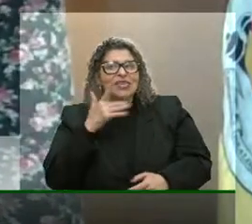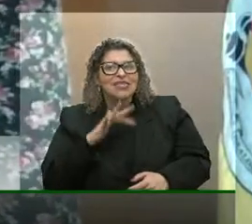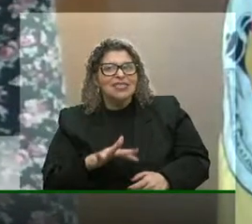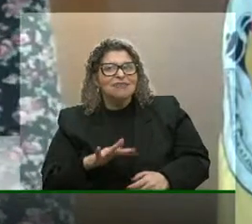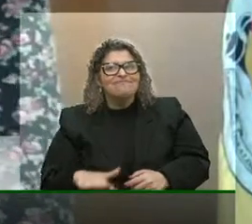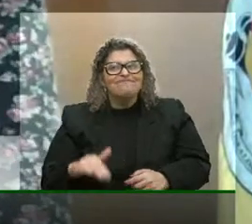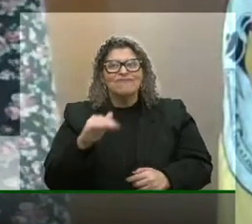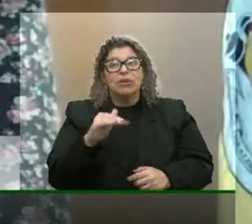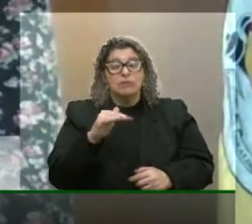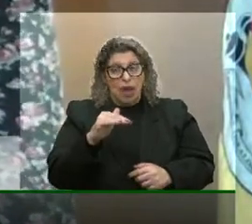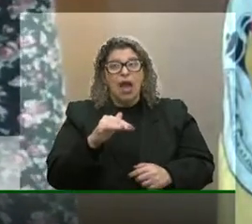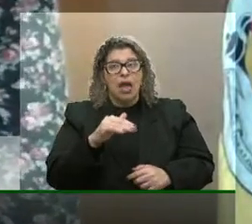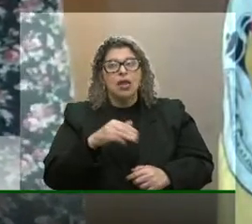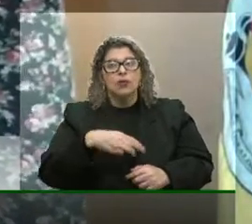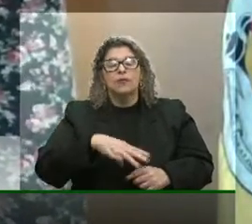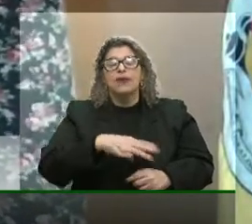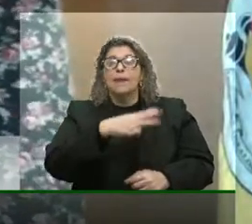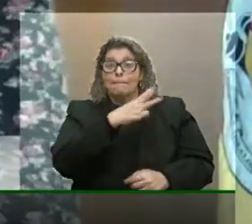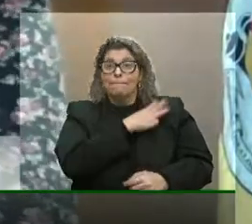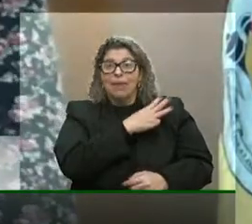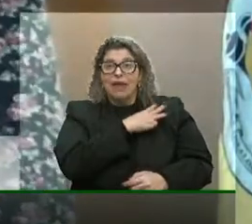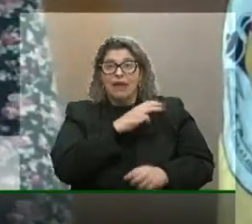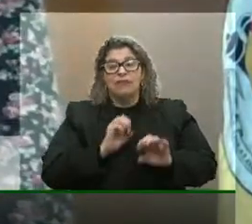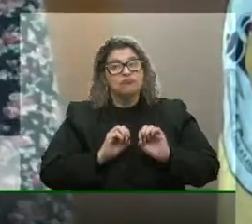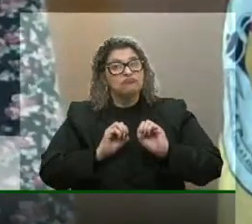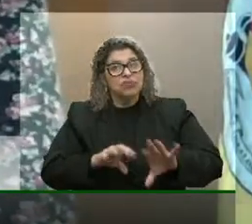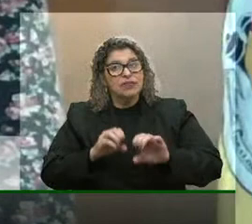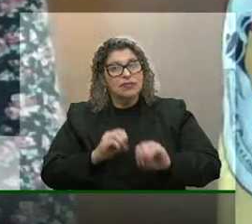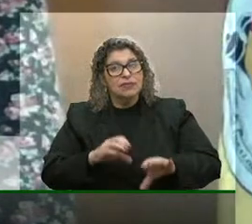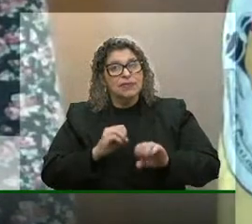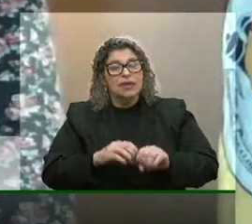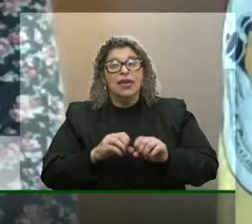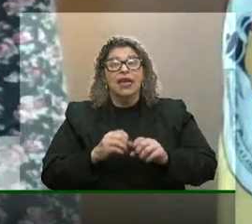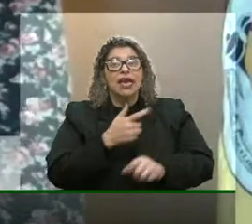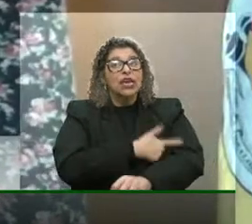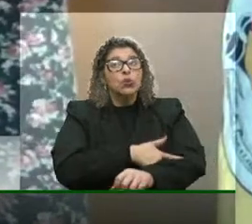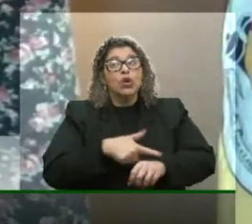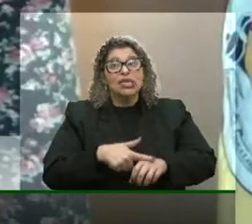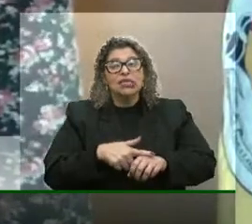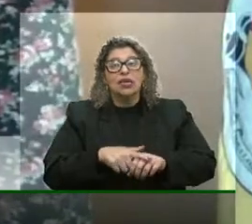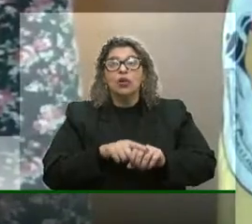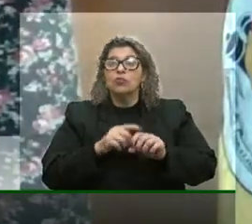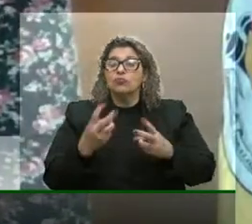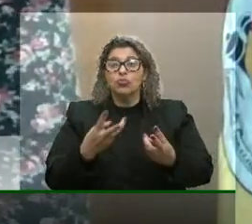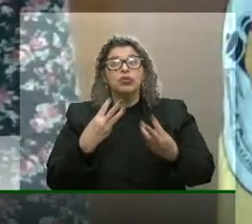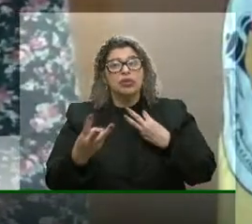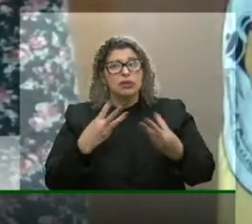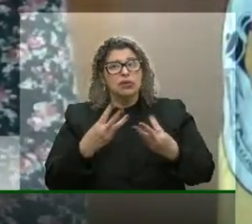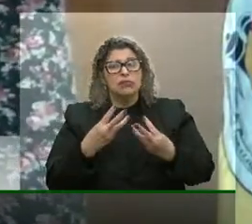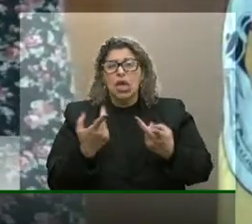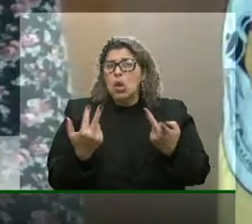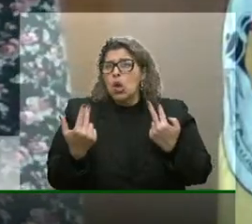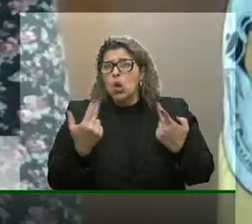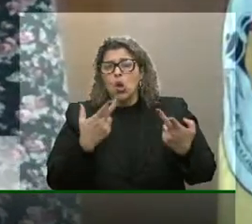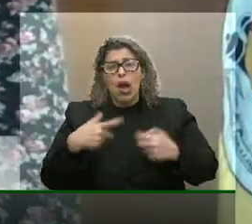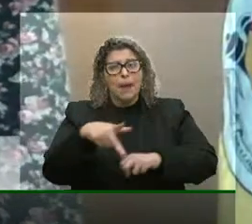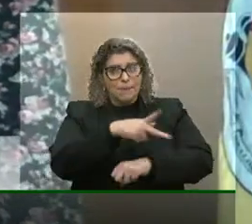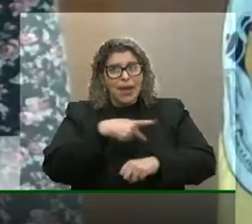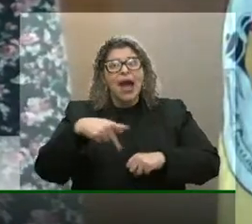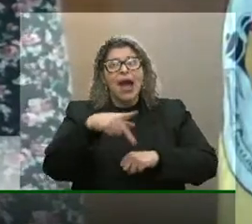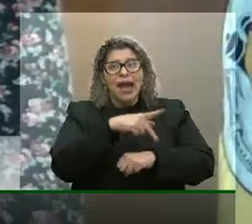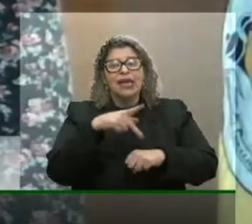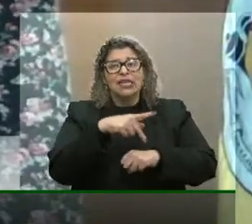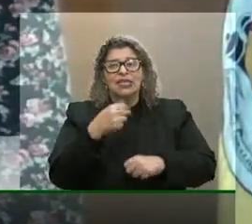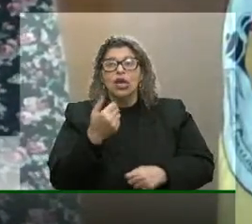médio seja incluída a disciplina Educação no Trânsito, como ocorre em diversos países, como, por exemplo,